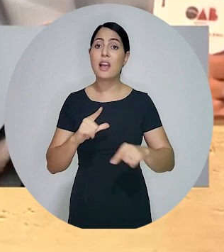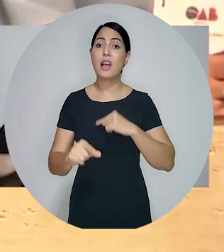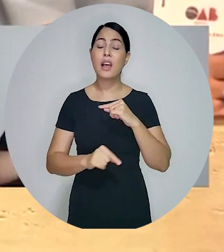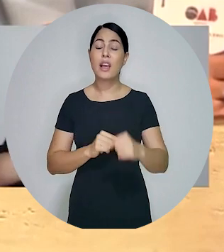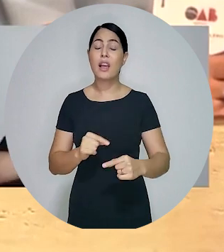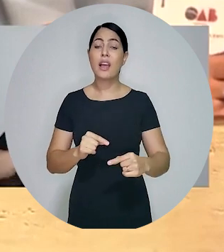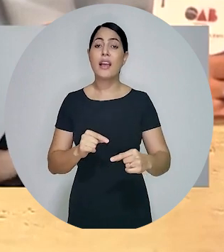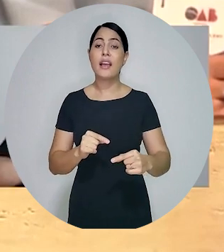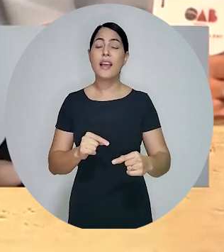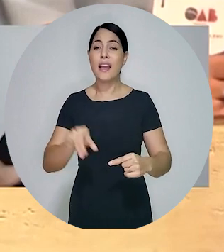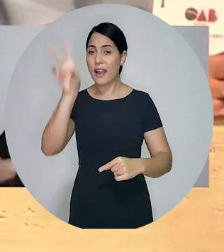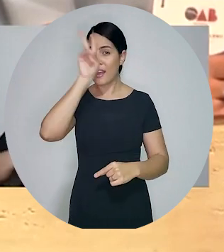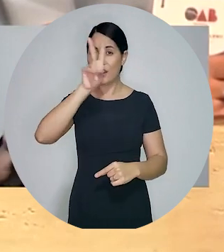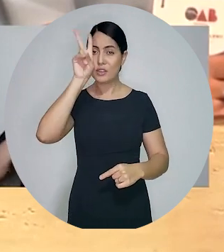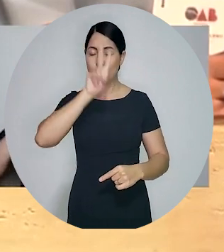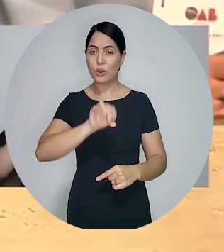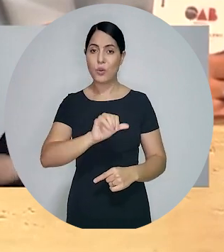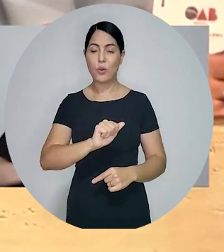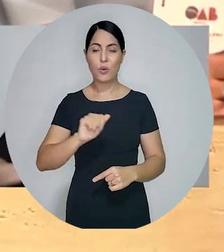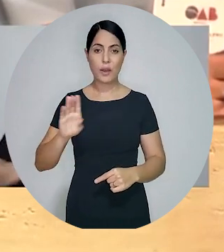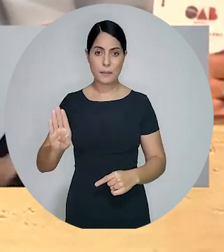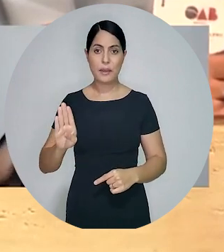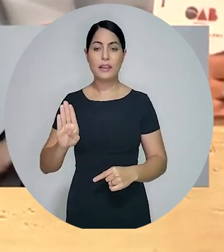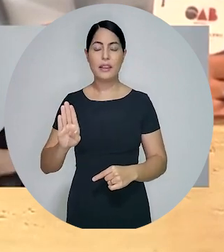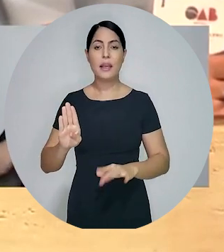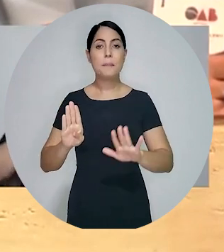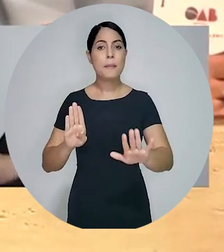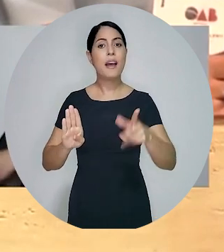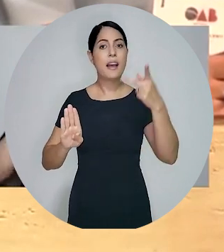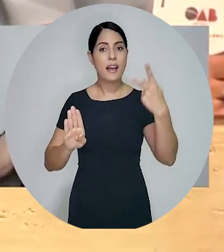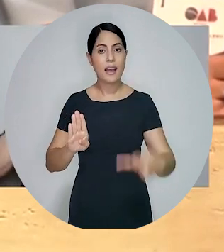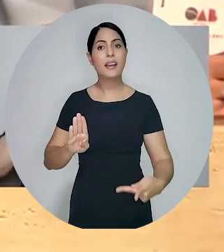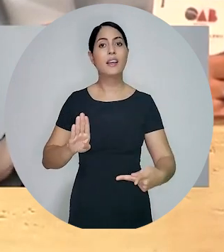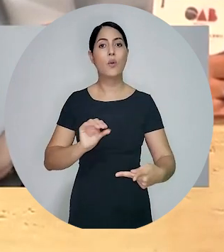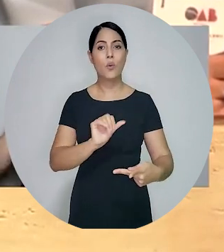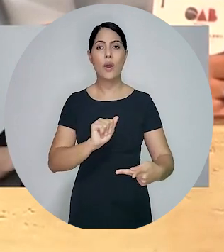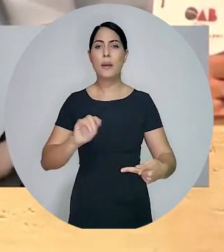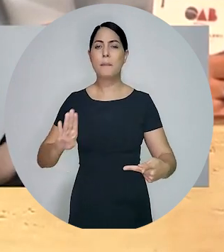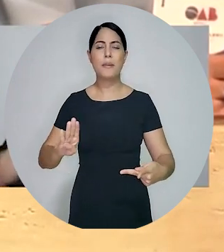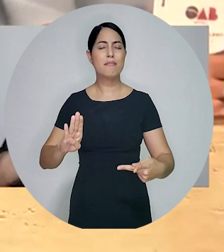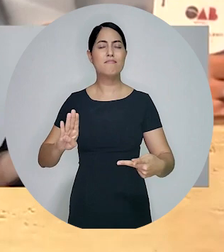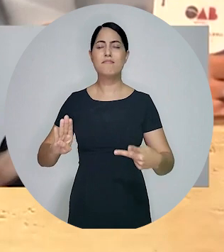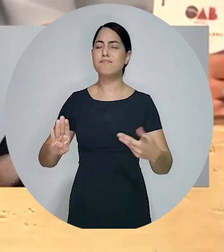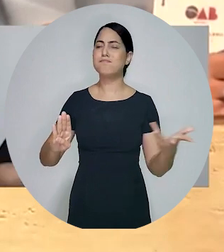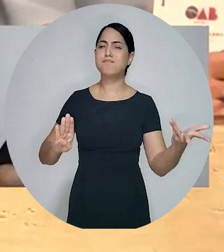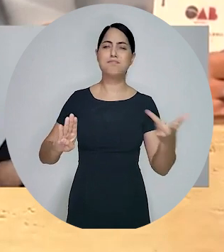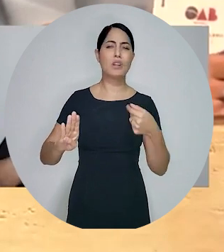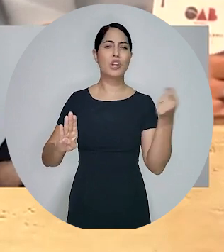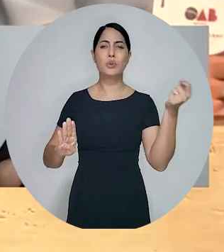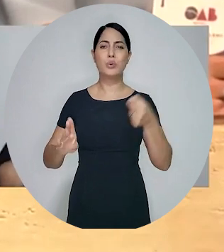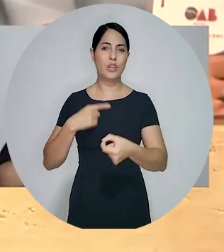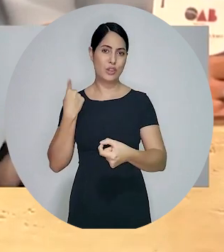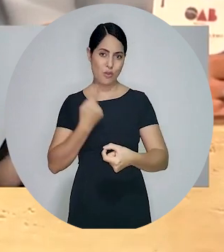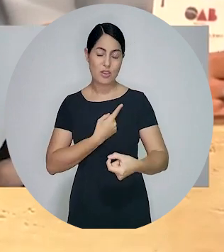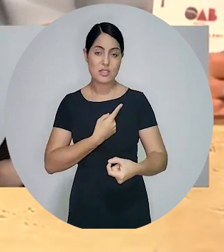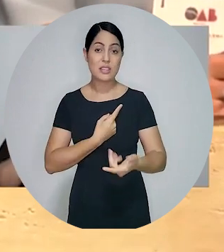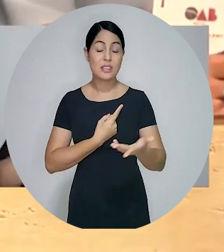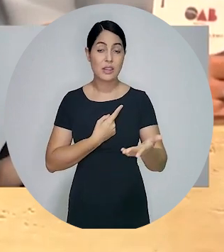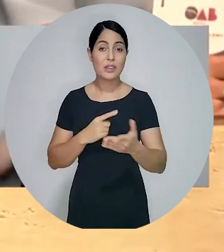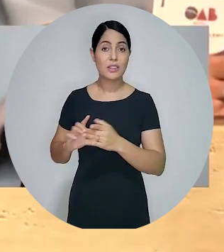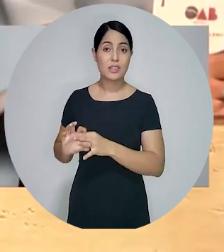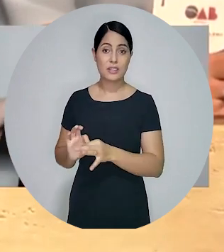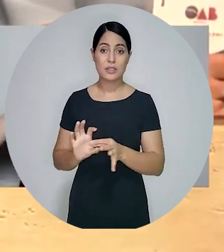vem na contramão da história da ordem, e a instituição é maior do que qualquer um de nós, não é